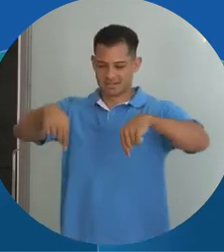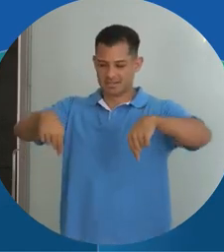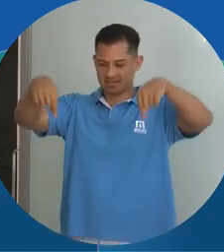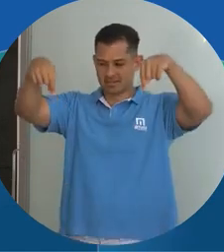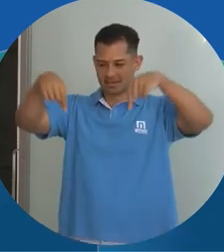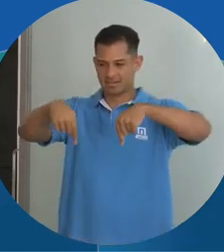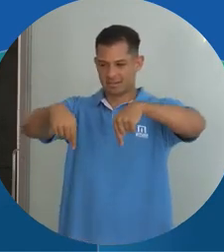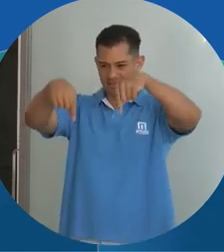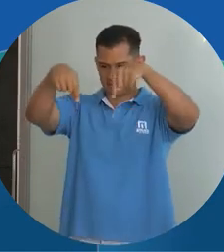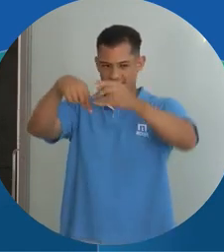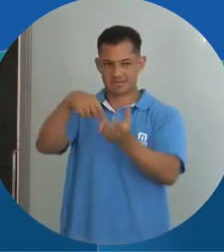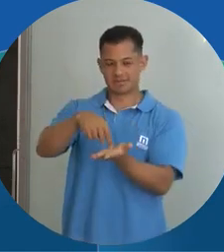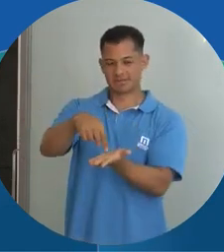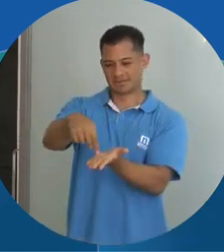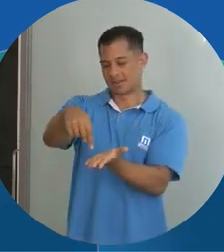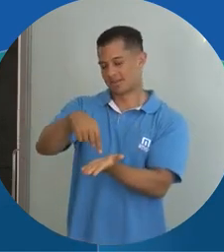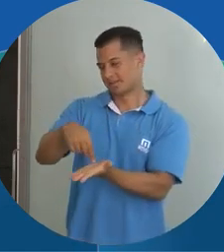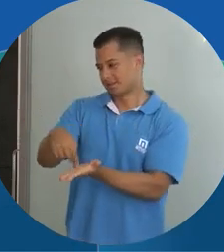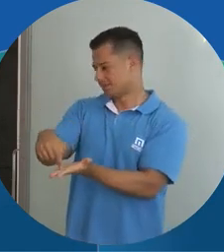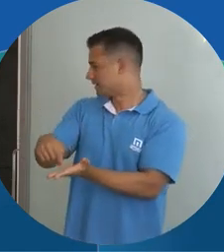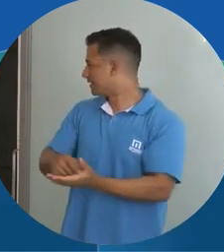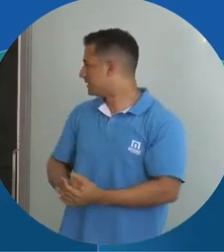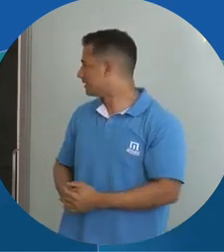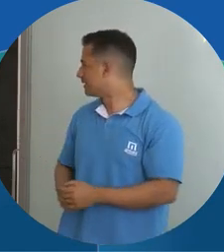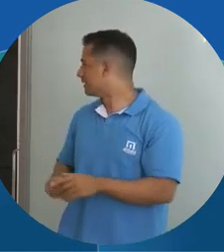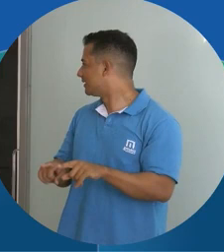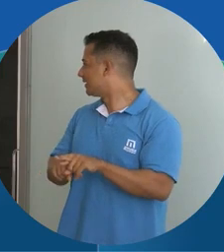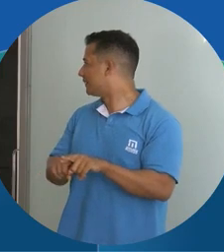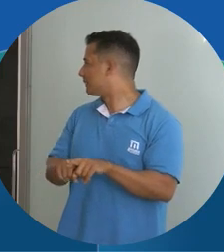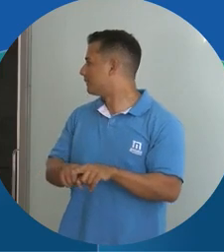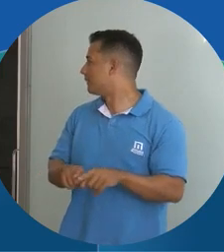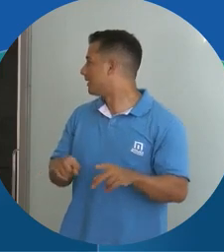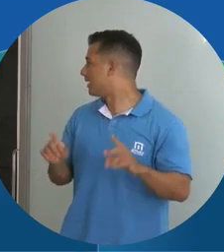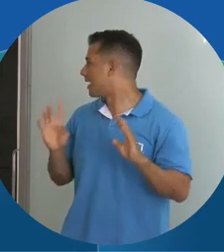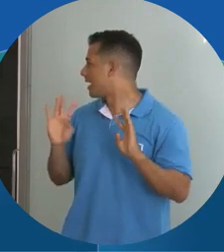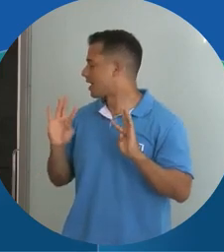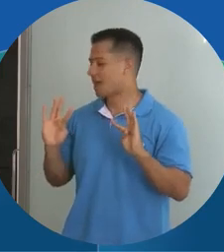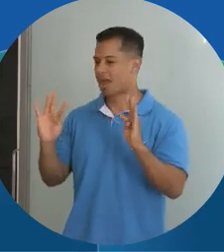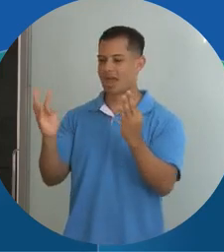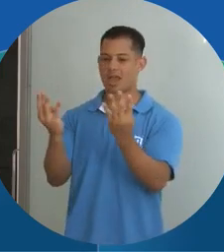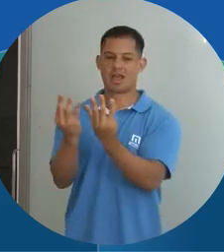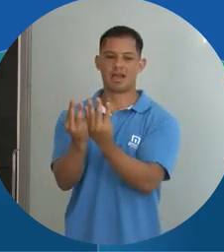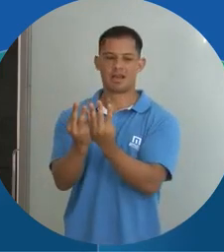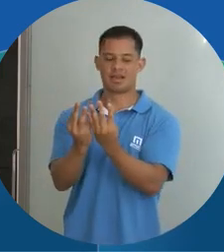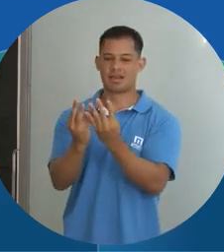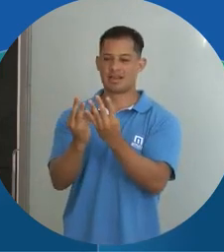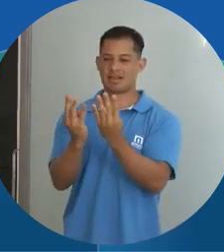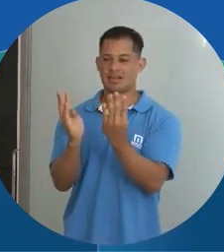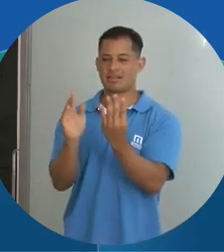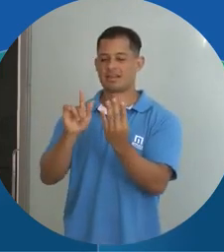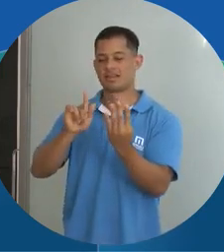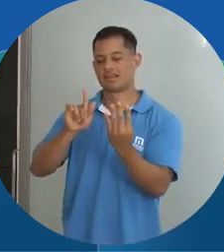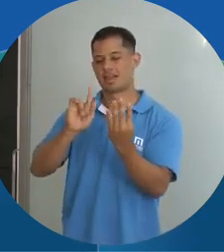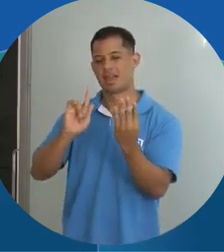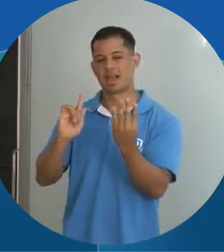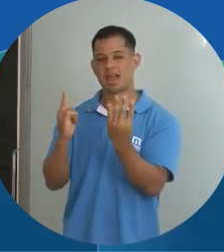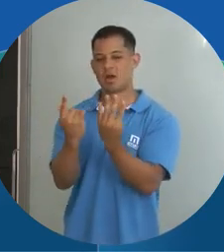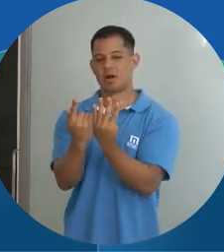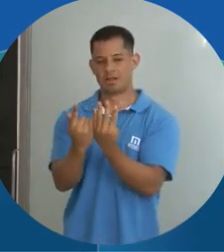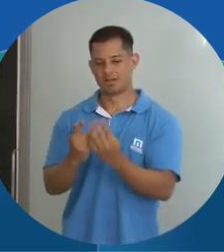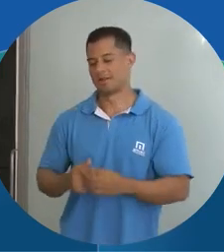as estacas, e as gaiolas aqui no ar, ainda sem a concretagem, para poder